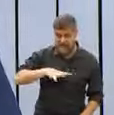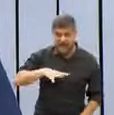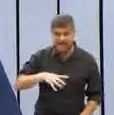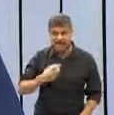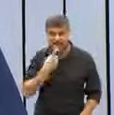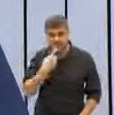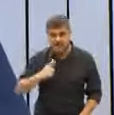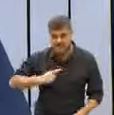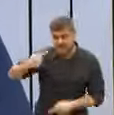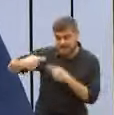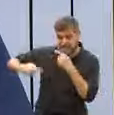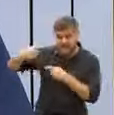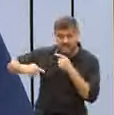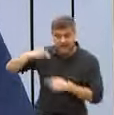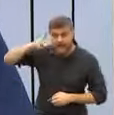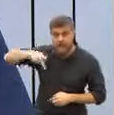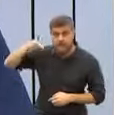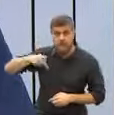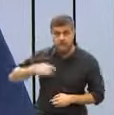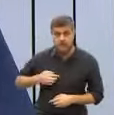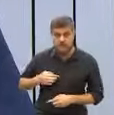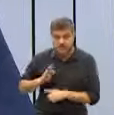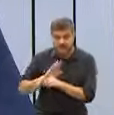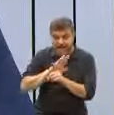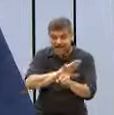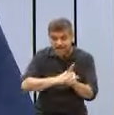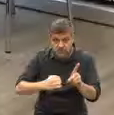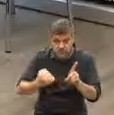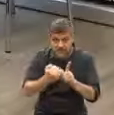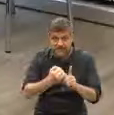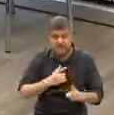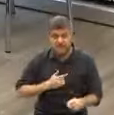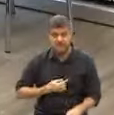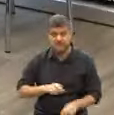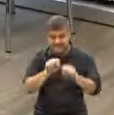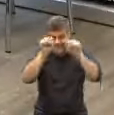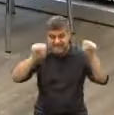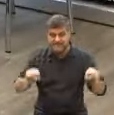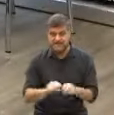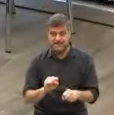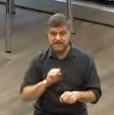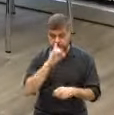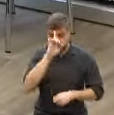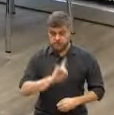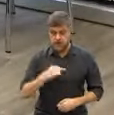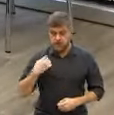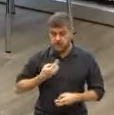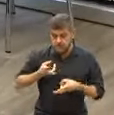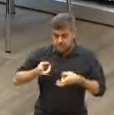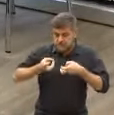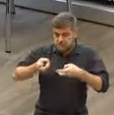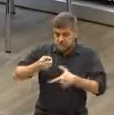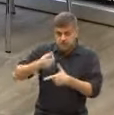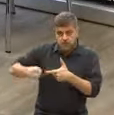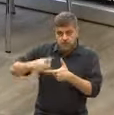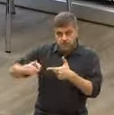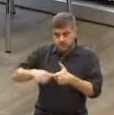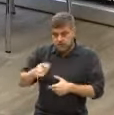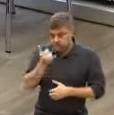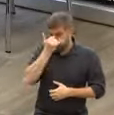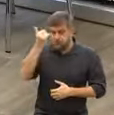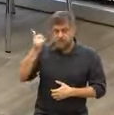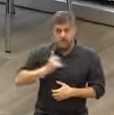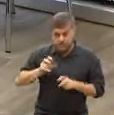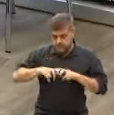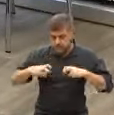oásis pela rede de proteção do sistema de garantia de direitos que nós temos. Então, o Conselho, identificado um problema ou a ameaça de um